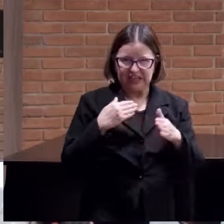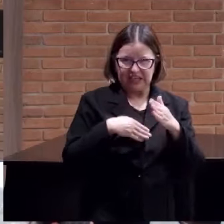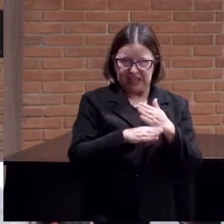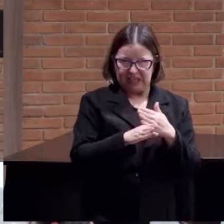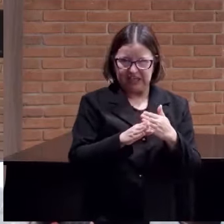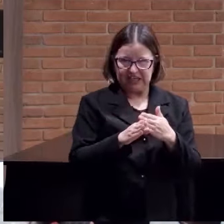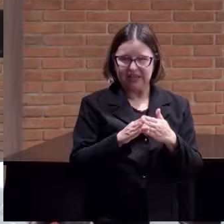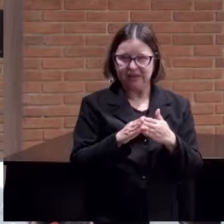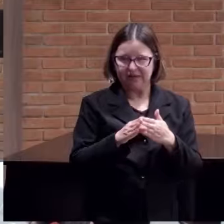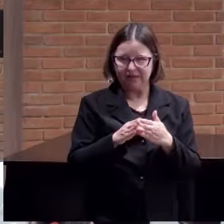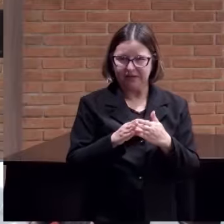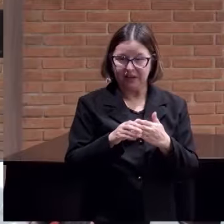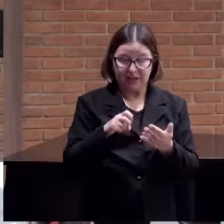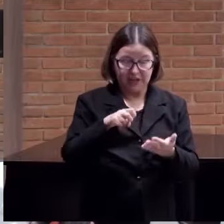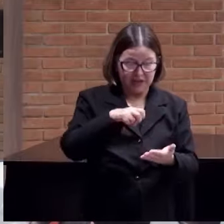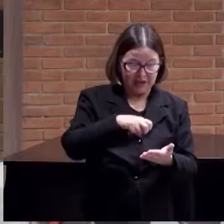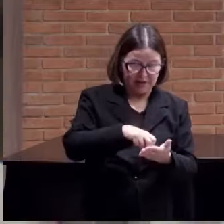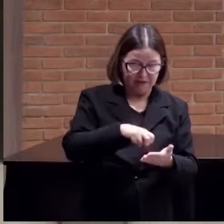que eu te amei.